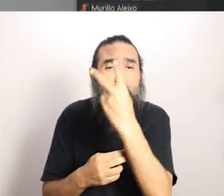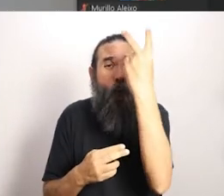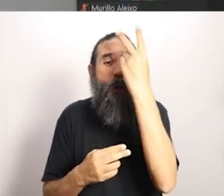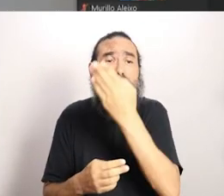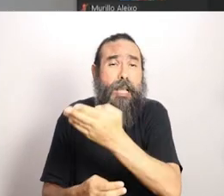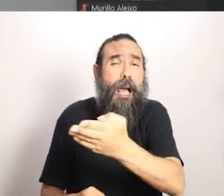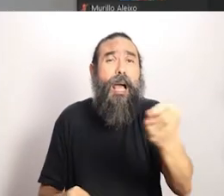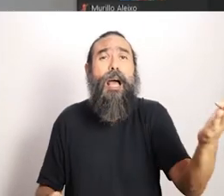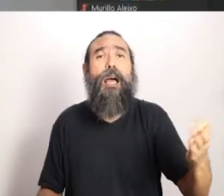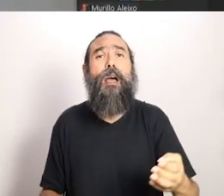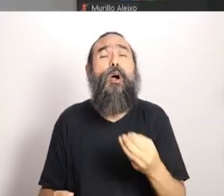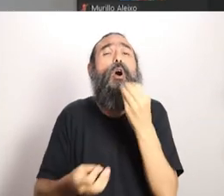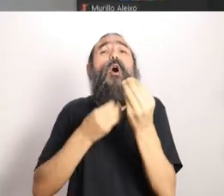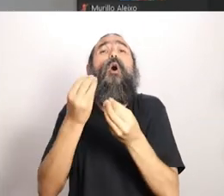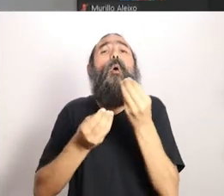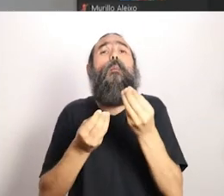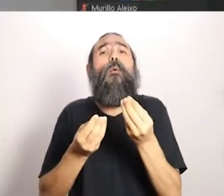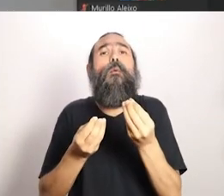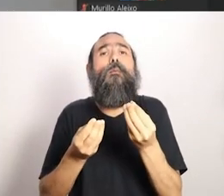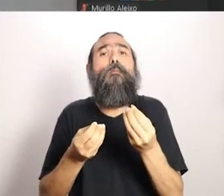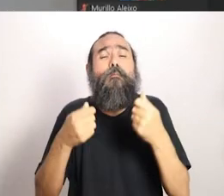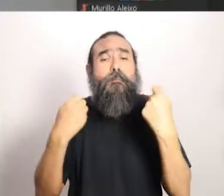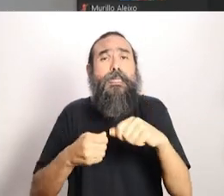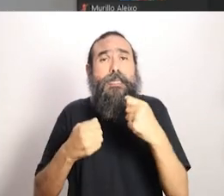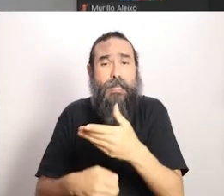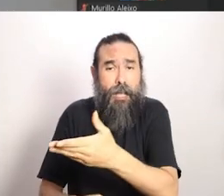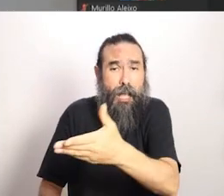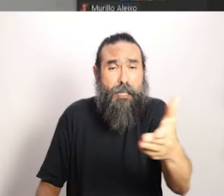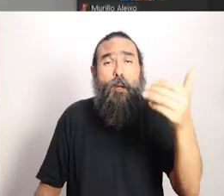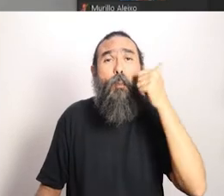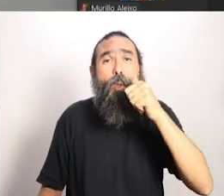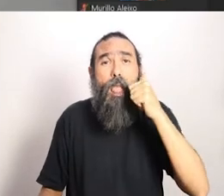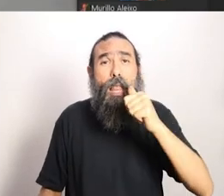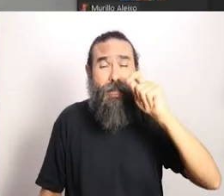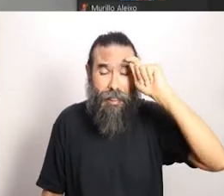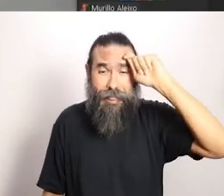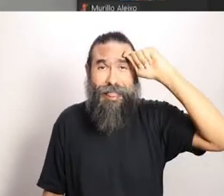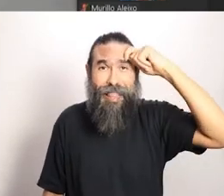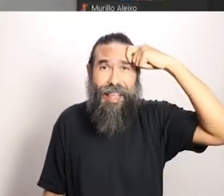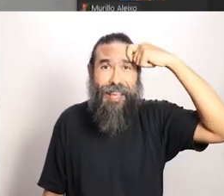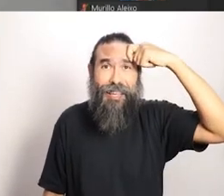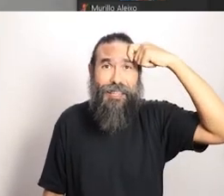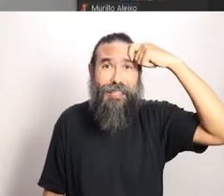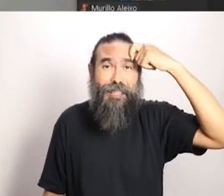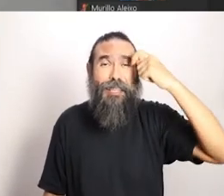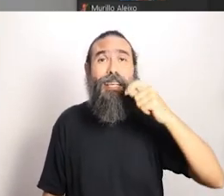valor a isso de uma maneira decente? Mulheres negras